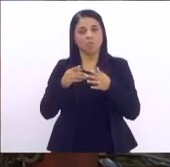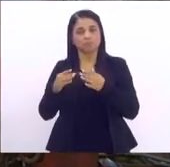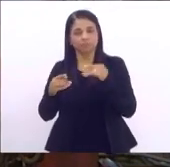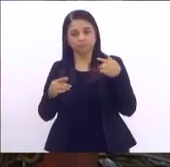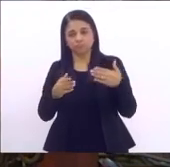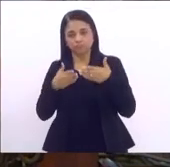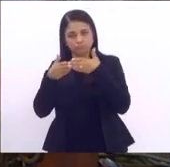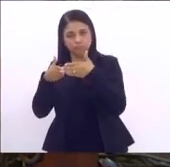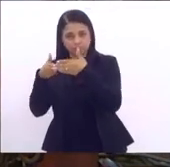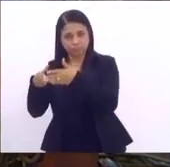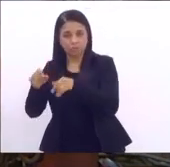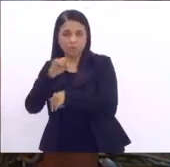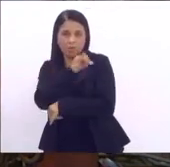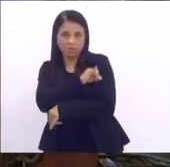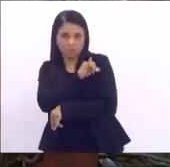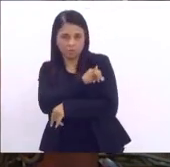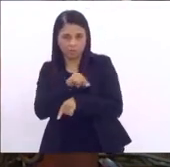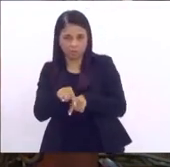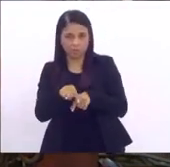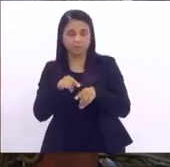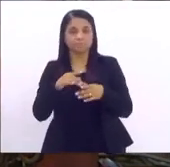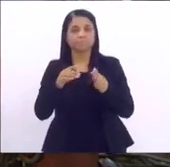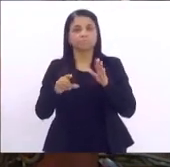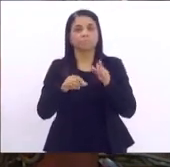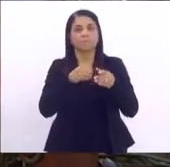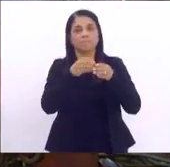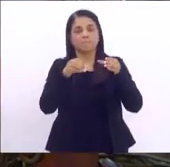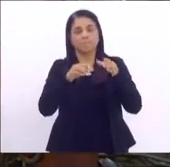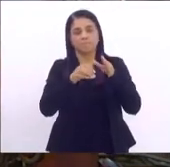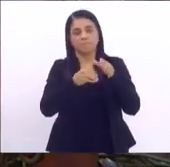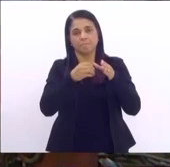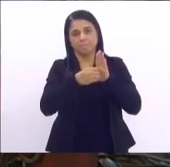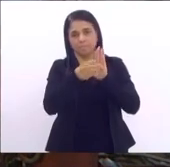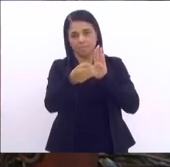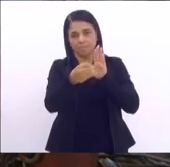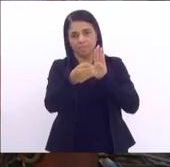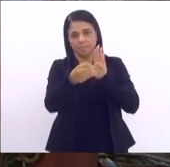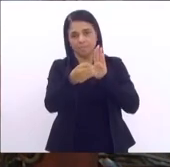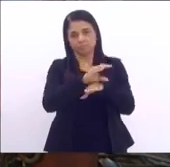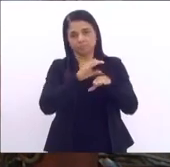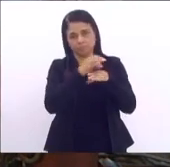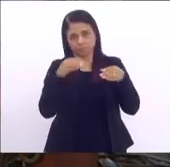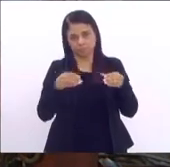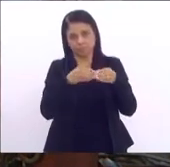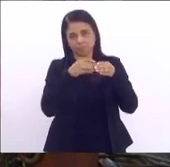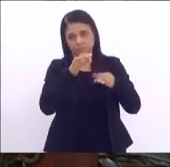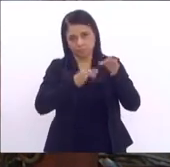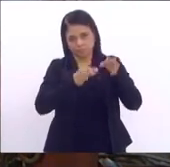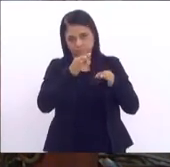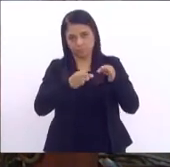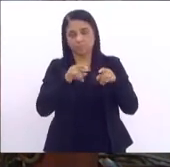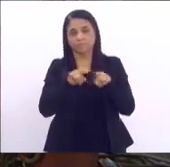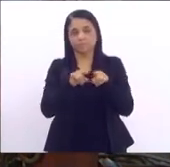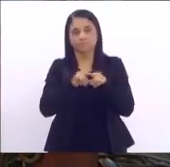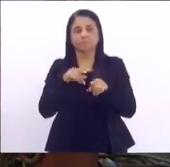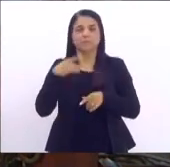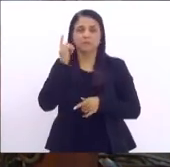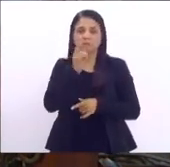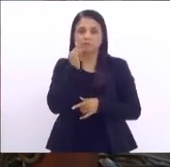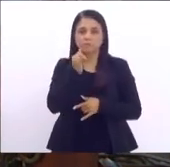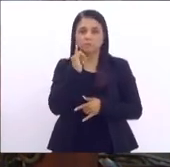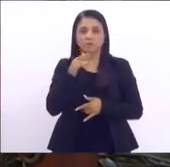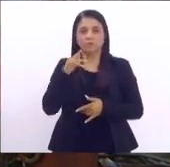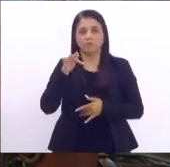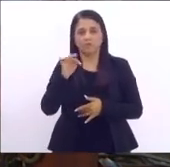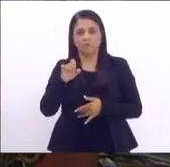Indicações Legislativas, favorável, relator, deputado Felipe Soares. Em discussão, não havendo quem queira discutir, encerrada a